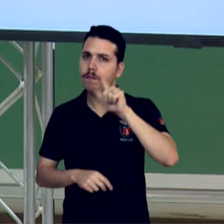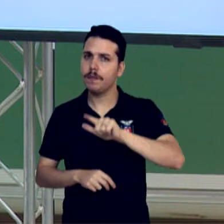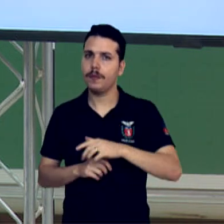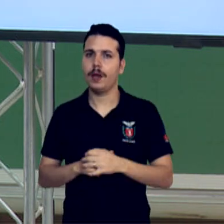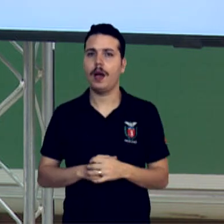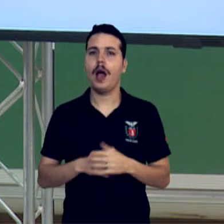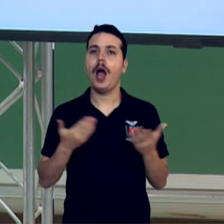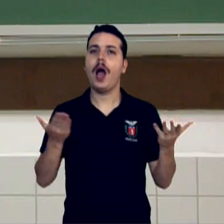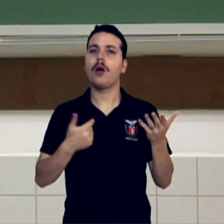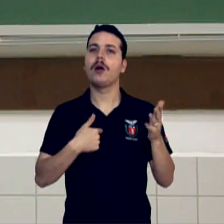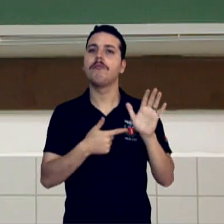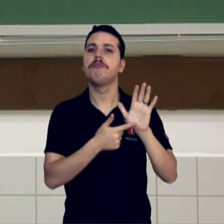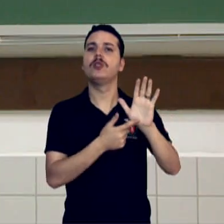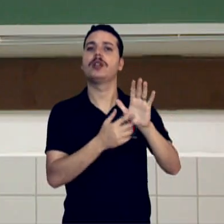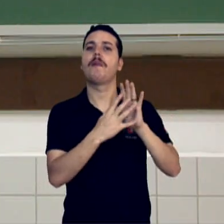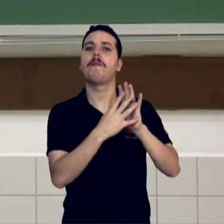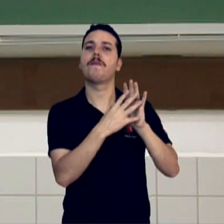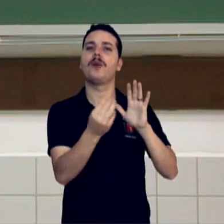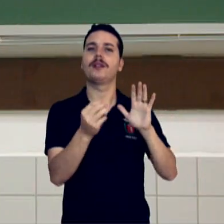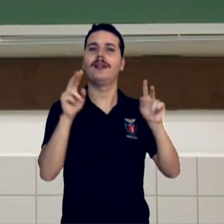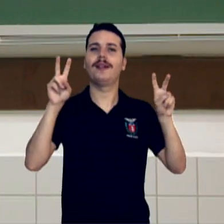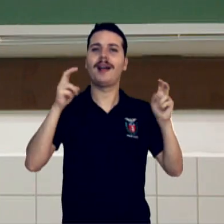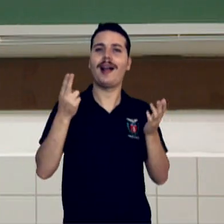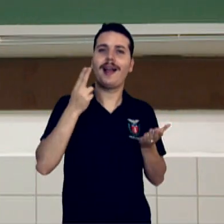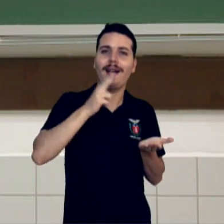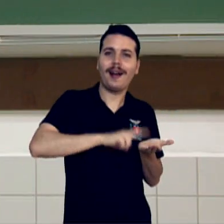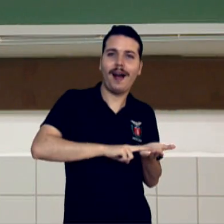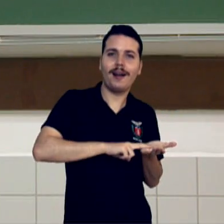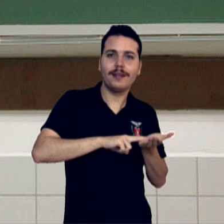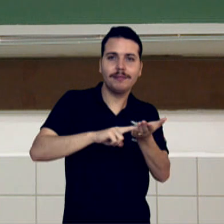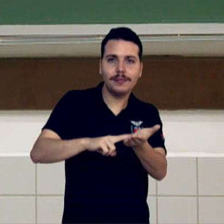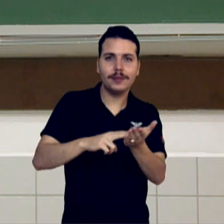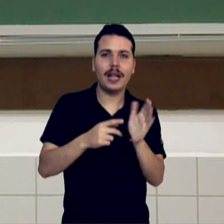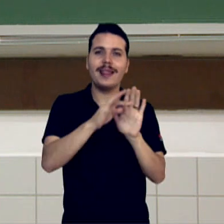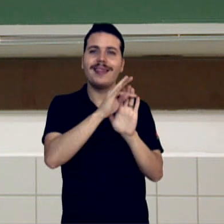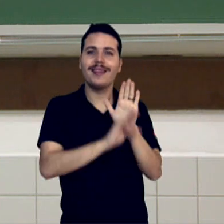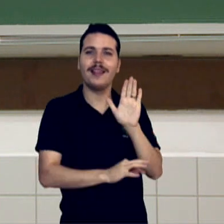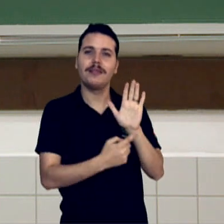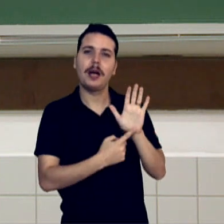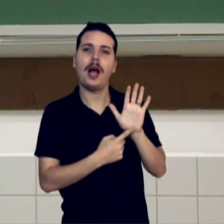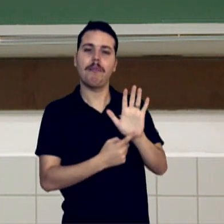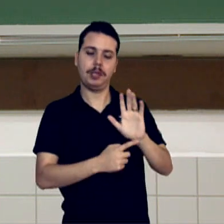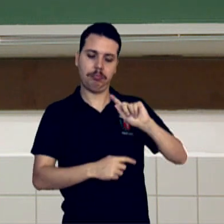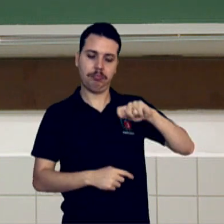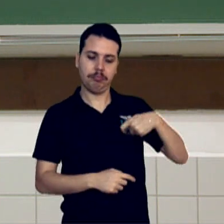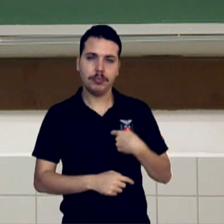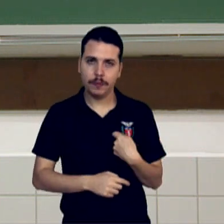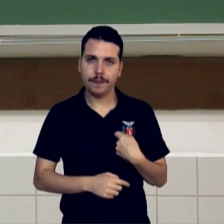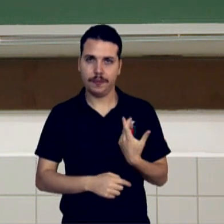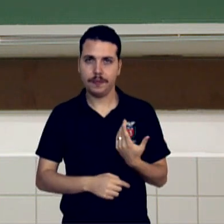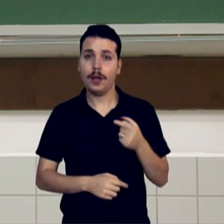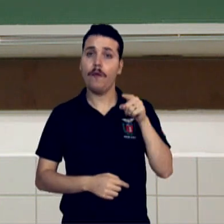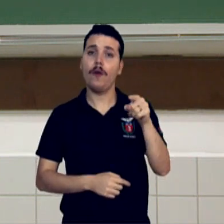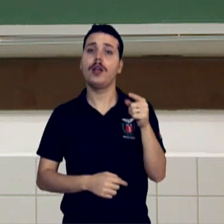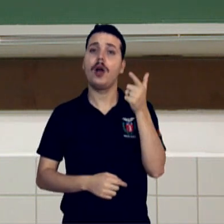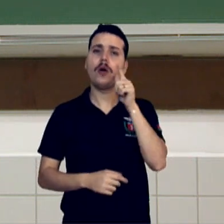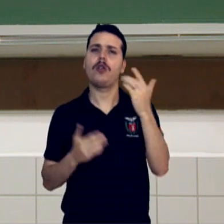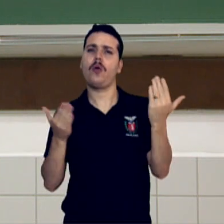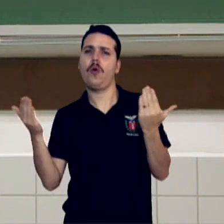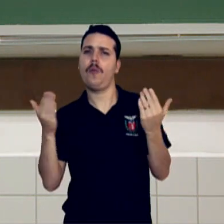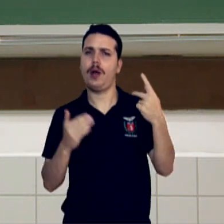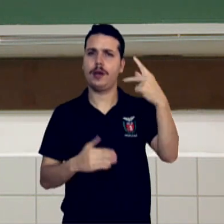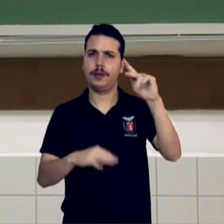vai ver um modelo de uma carta de apresentação, de um texto de apresentação, para você comparar aí com o texto que